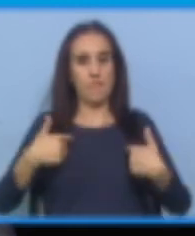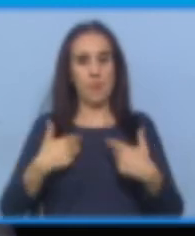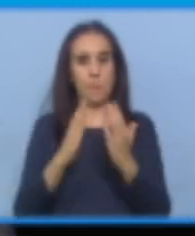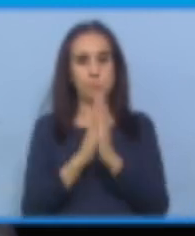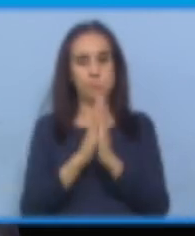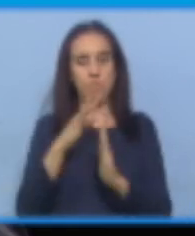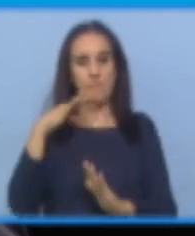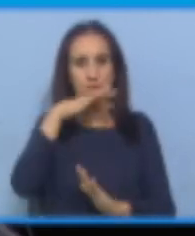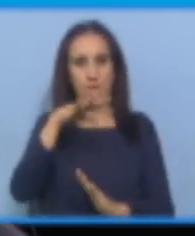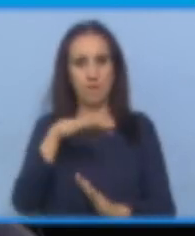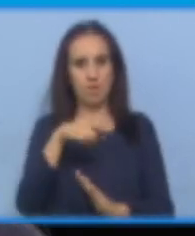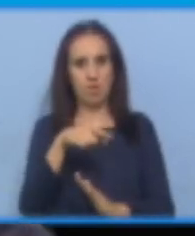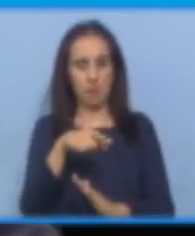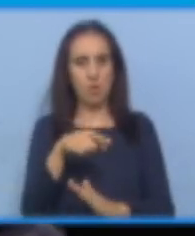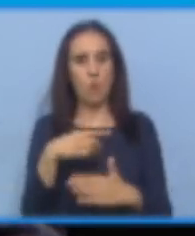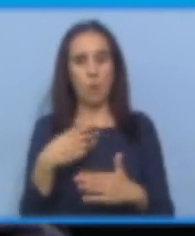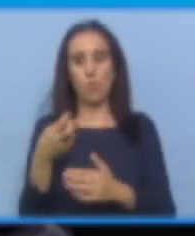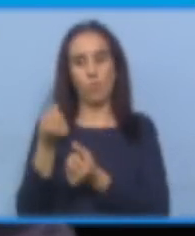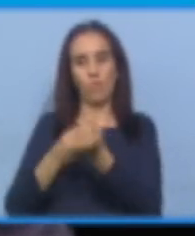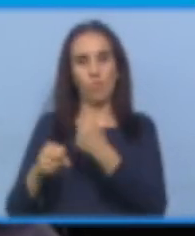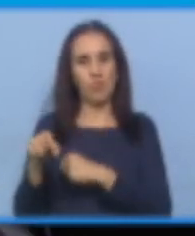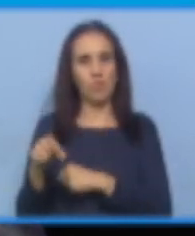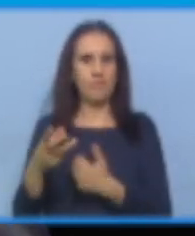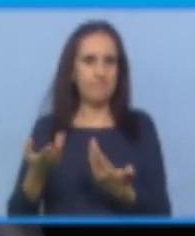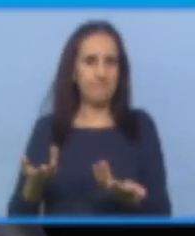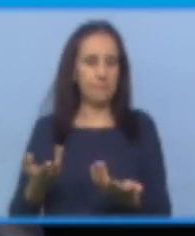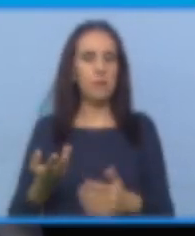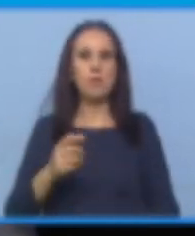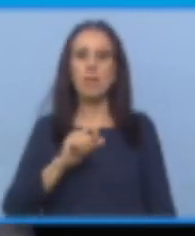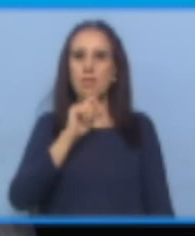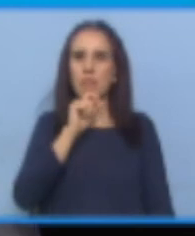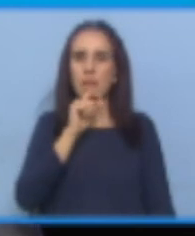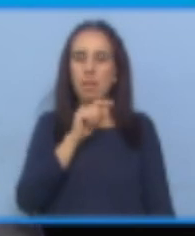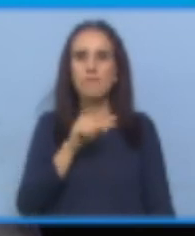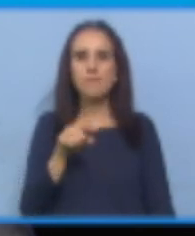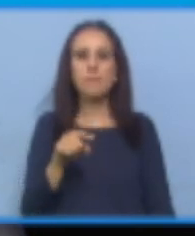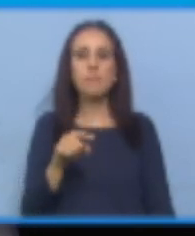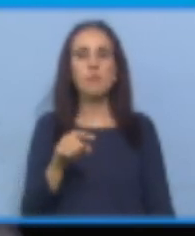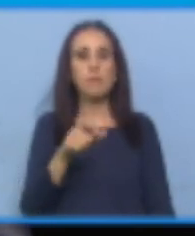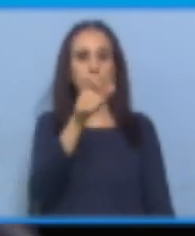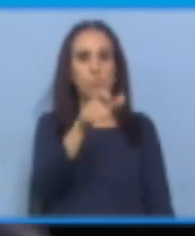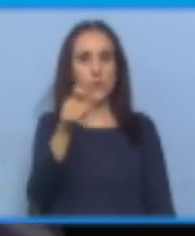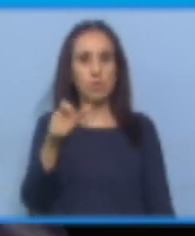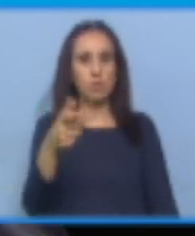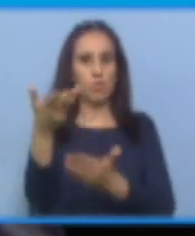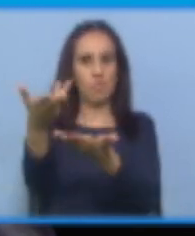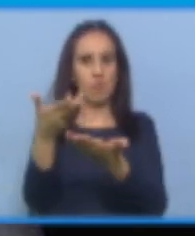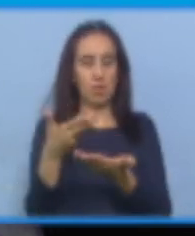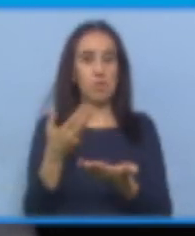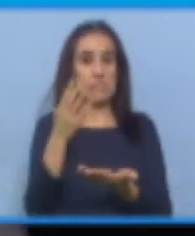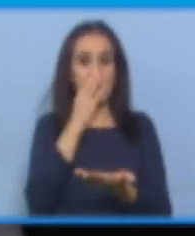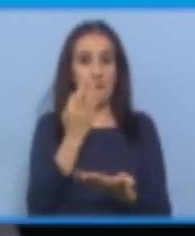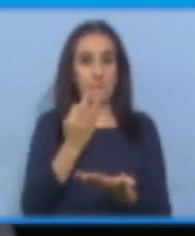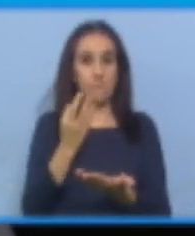pastoral familiar ou o próprio movimento, não é? Pode convidar as pessoas que